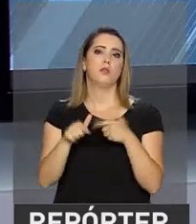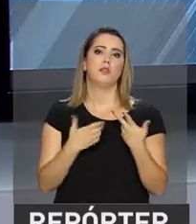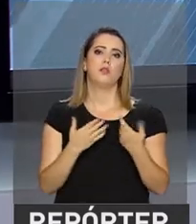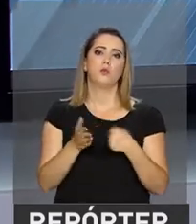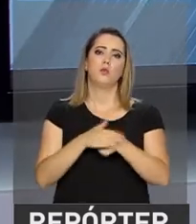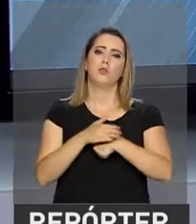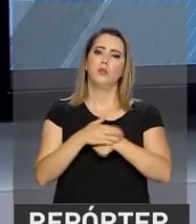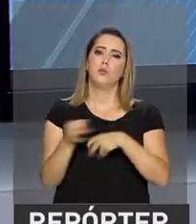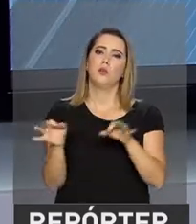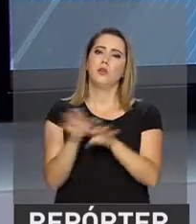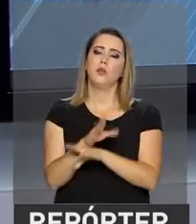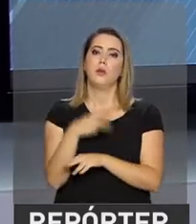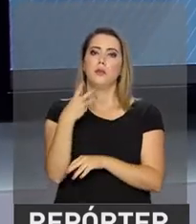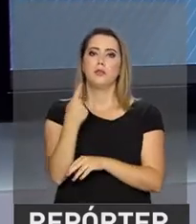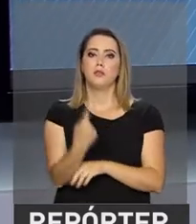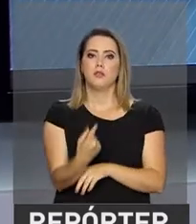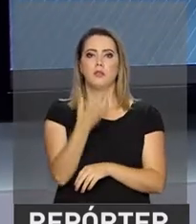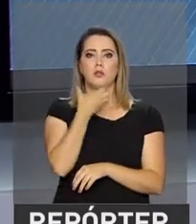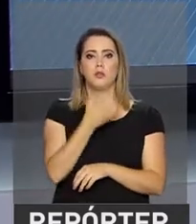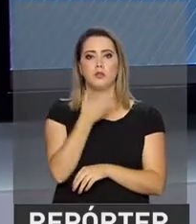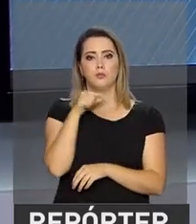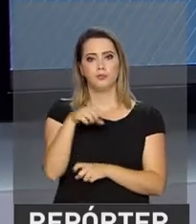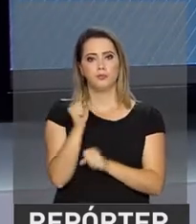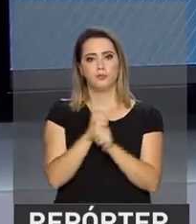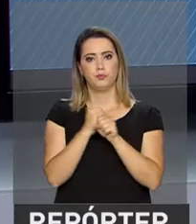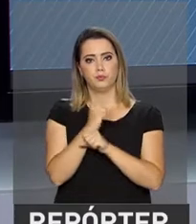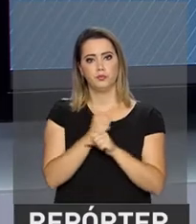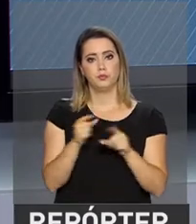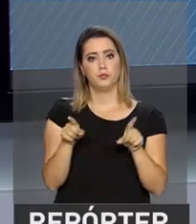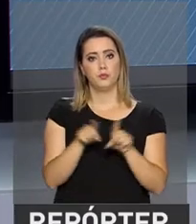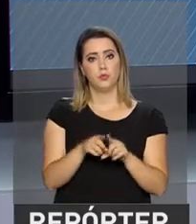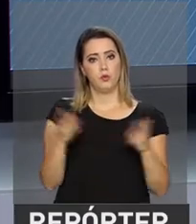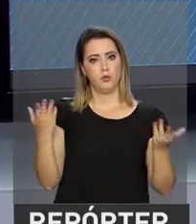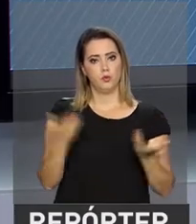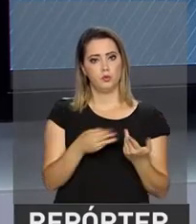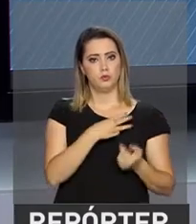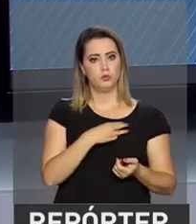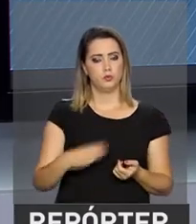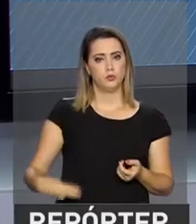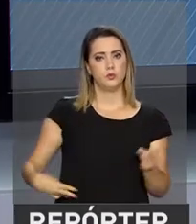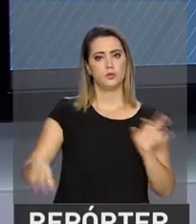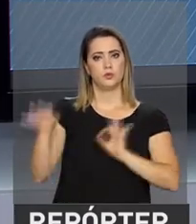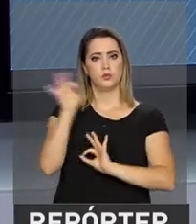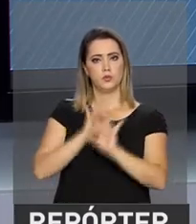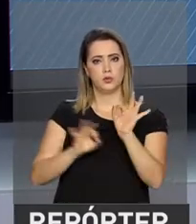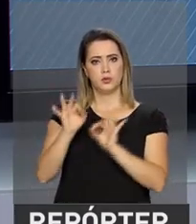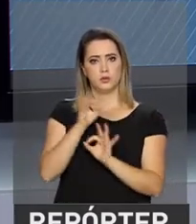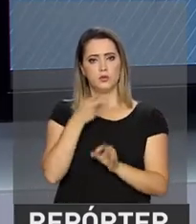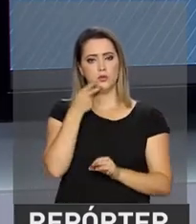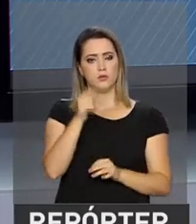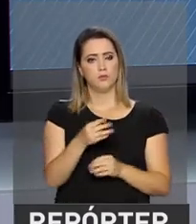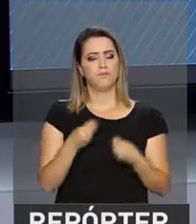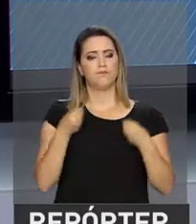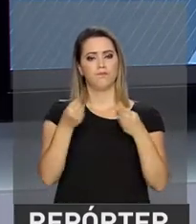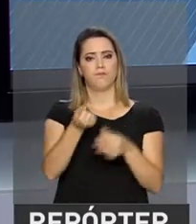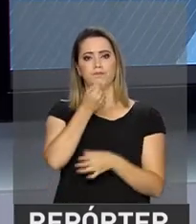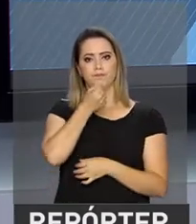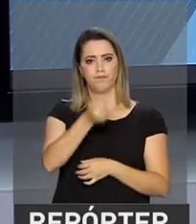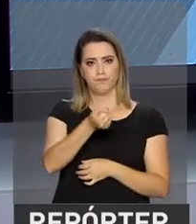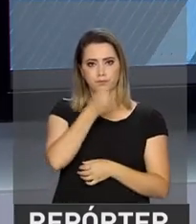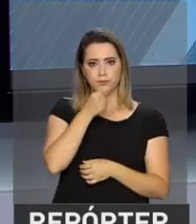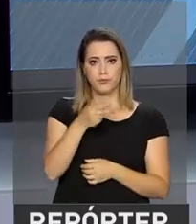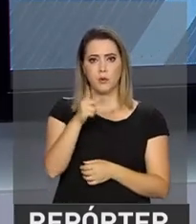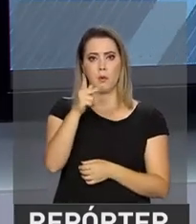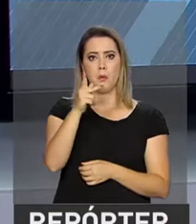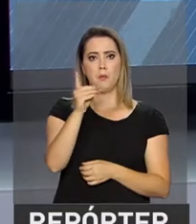prazo termina no dia 31 de dezembro deste ano ainda hoje o ministro do planejamento de oliveira concede entrevista sobre